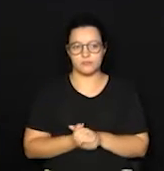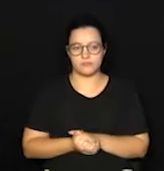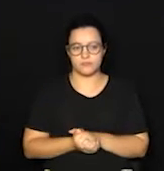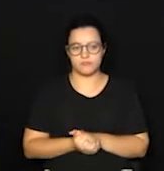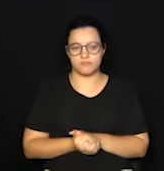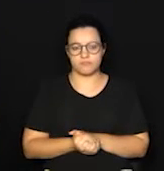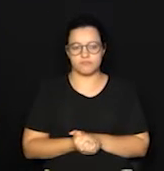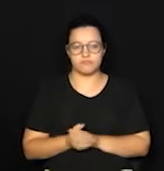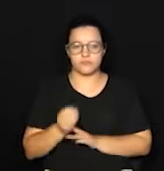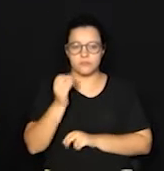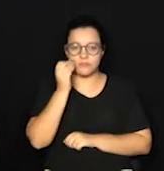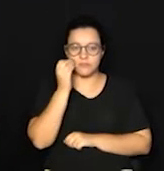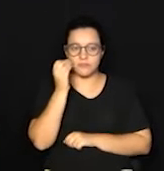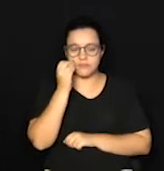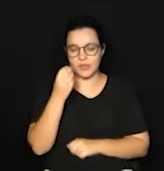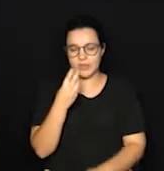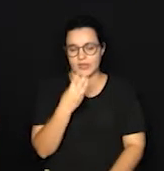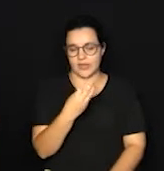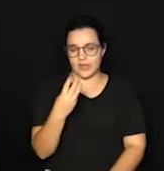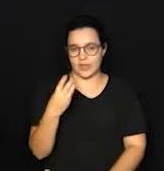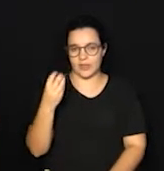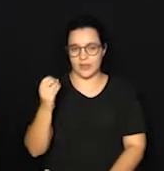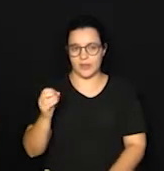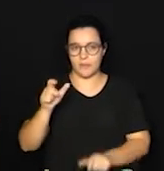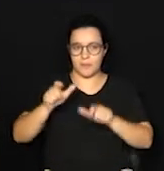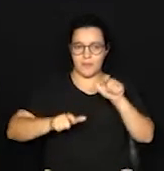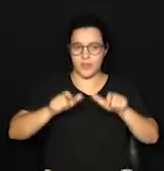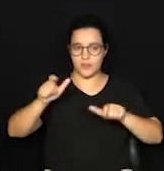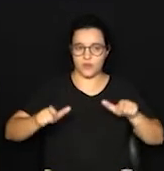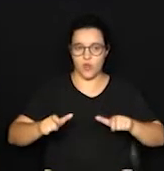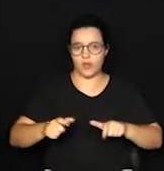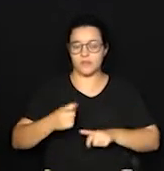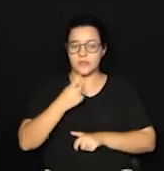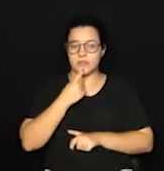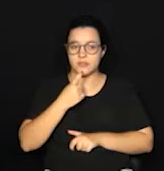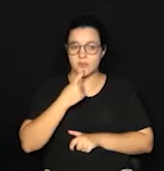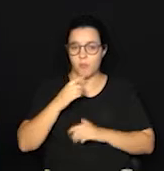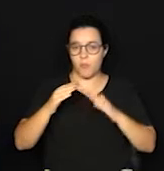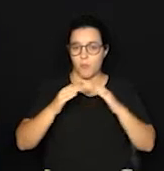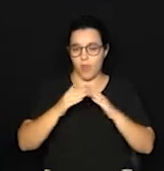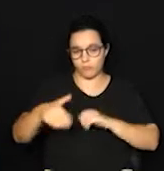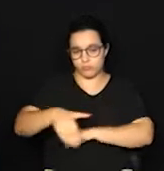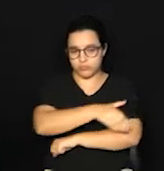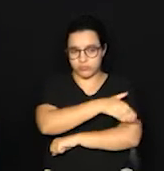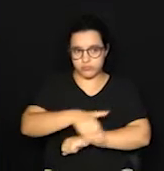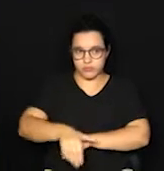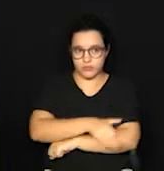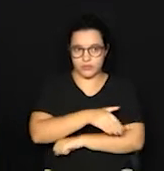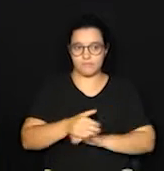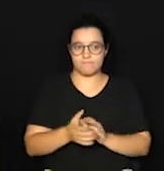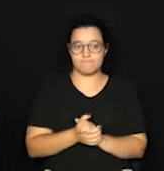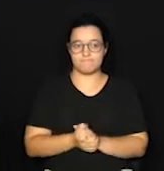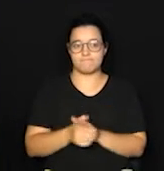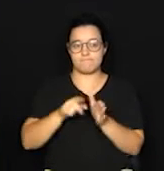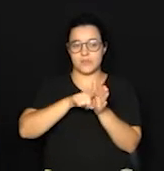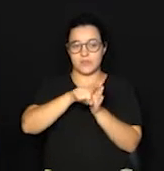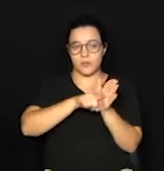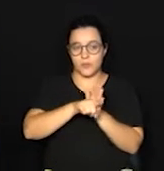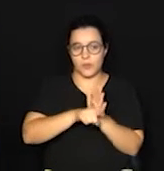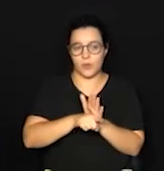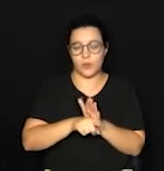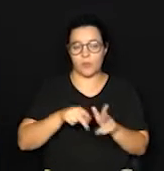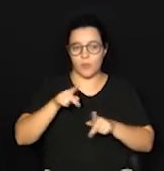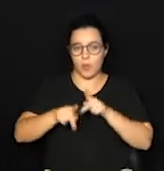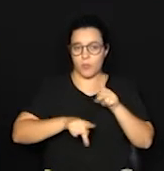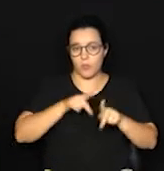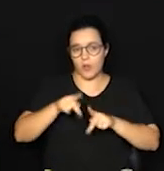testadas, então, 330 pessoas aqui no município de Campinas. De acordo com o último censo, a população de